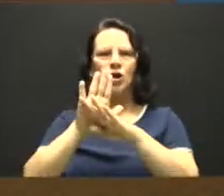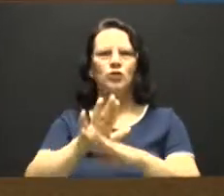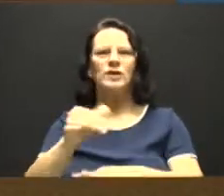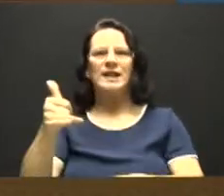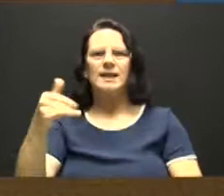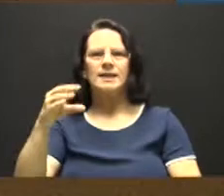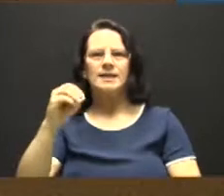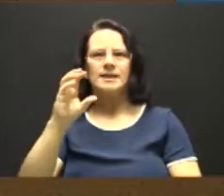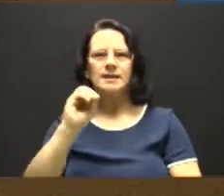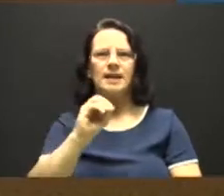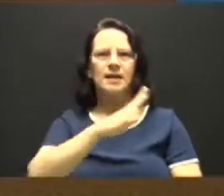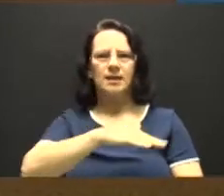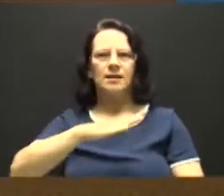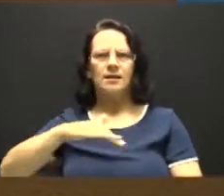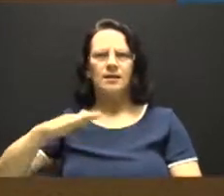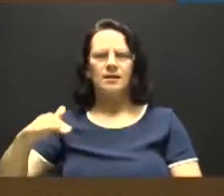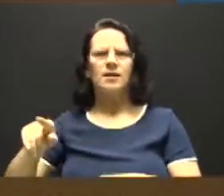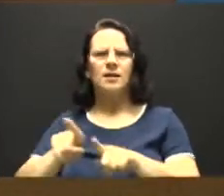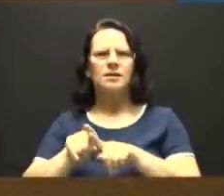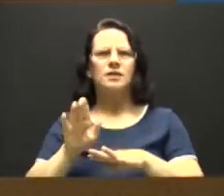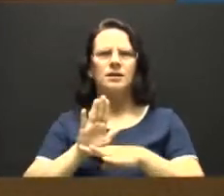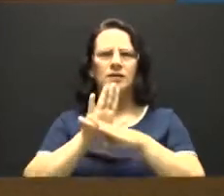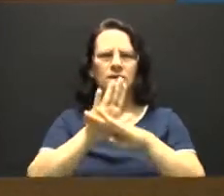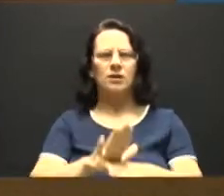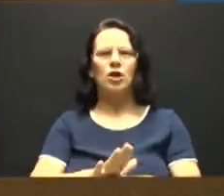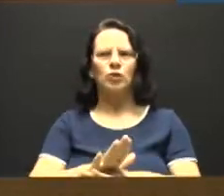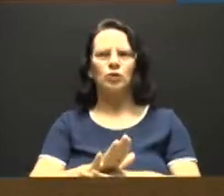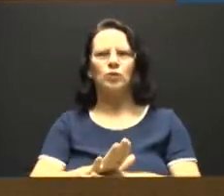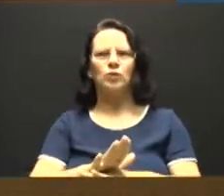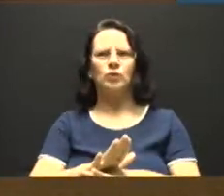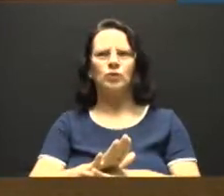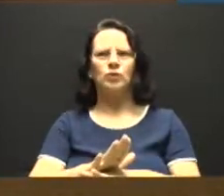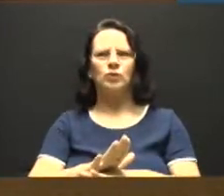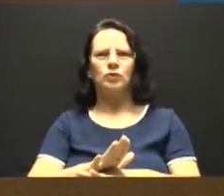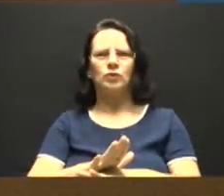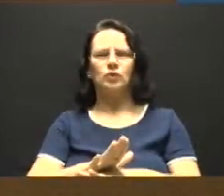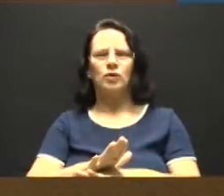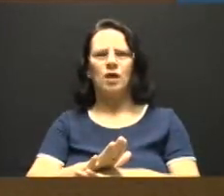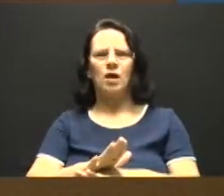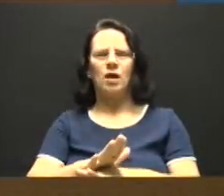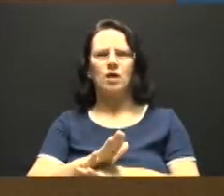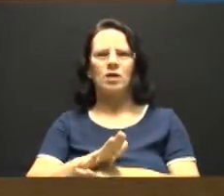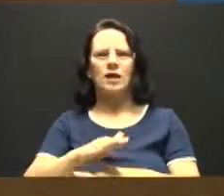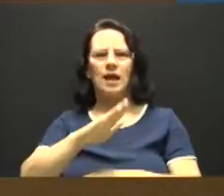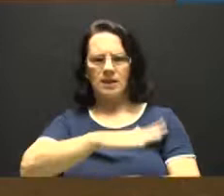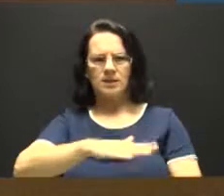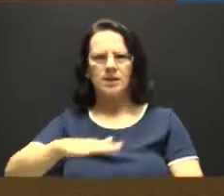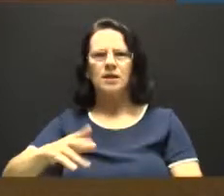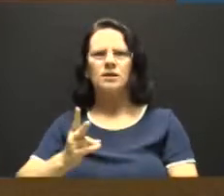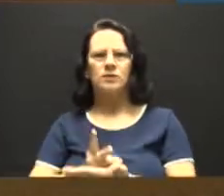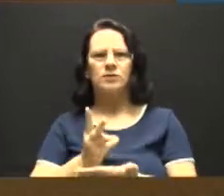culturais que evitem evitem deixá los em situações de vulnerabilidade social